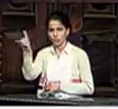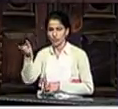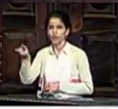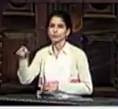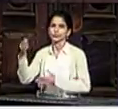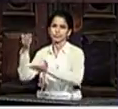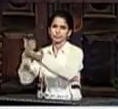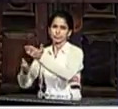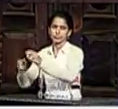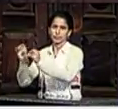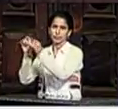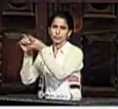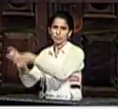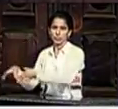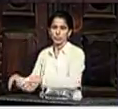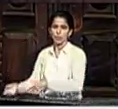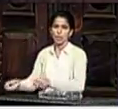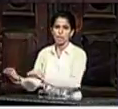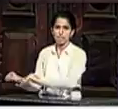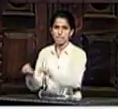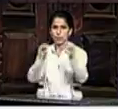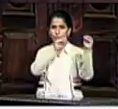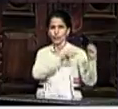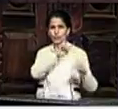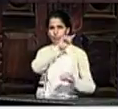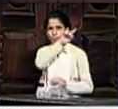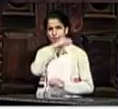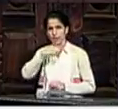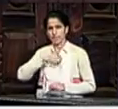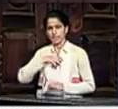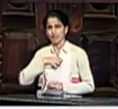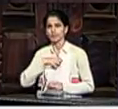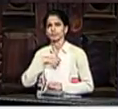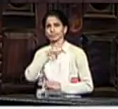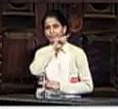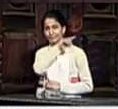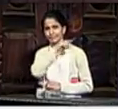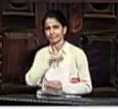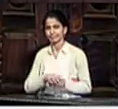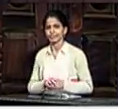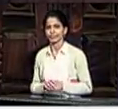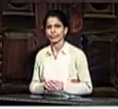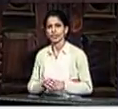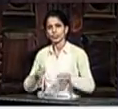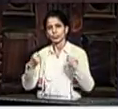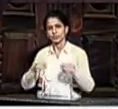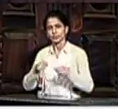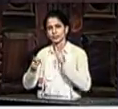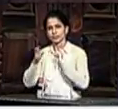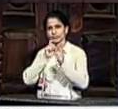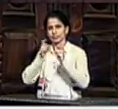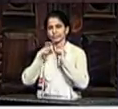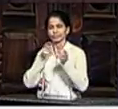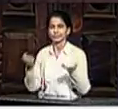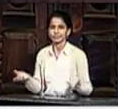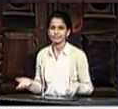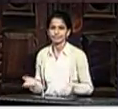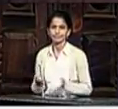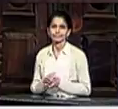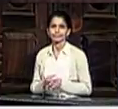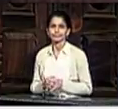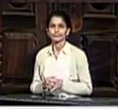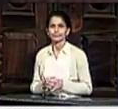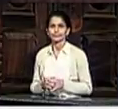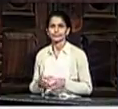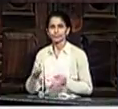tem que se discutir benefícios, incentivos. Essa é uma discussão que tem que ser feita, mas não é vilão.